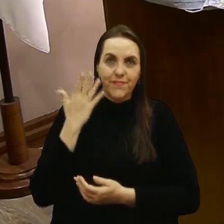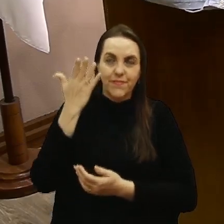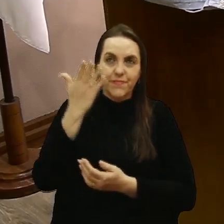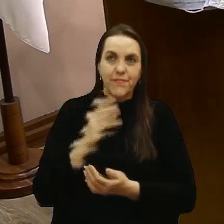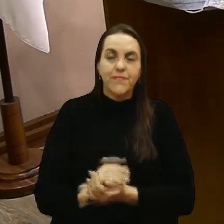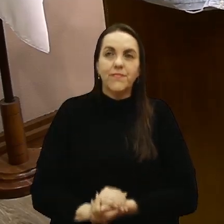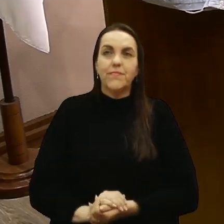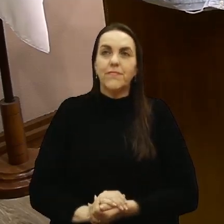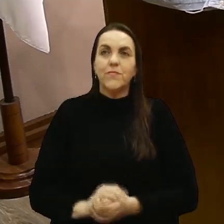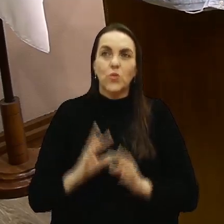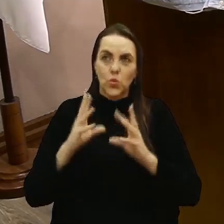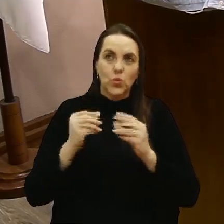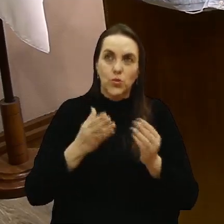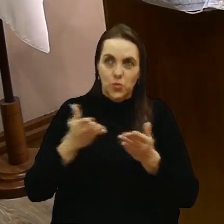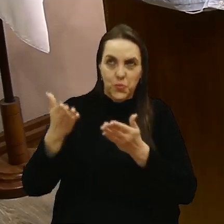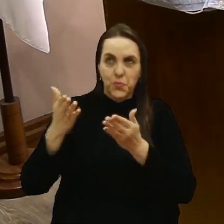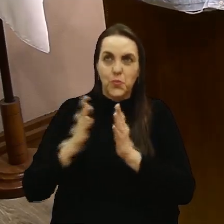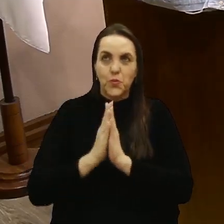servidores, assessores.